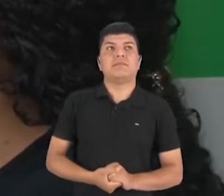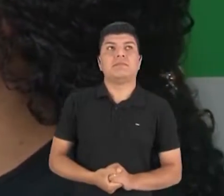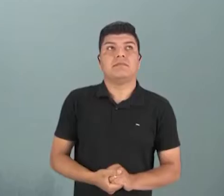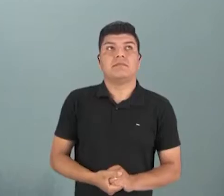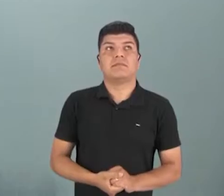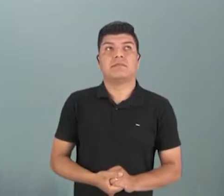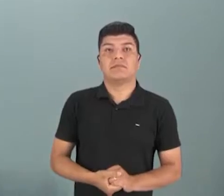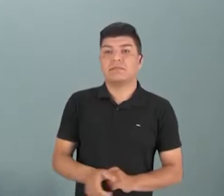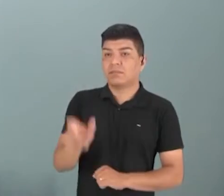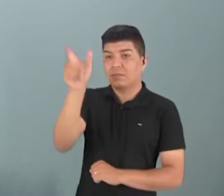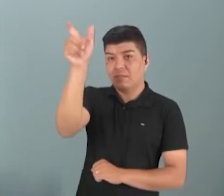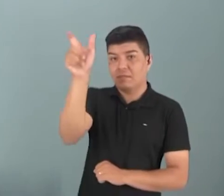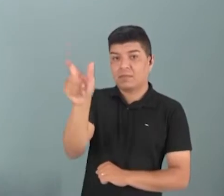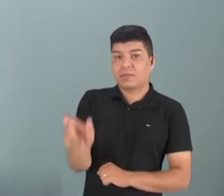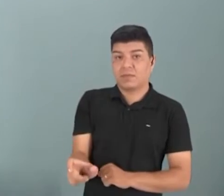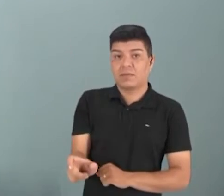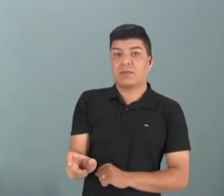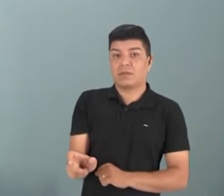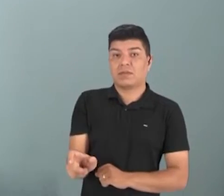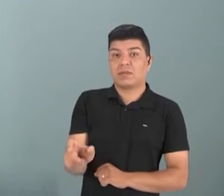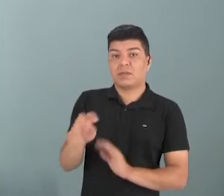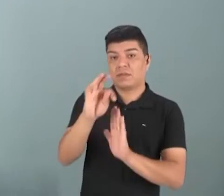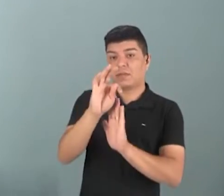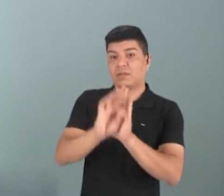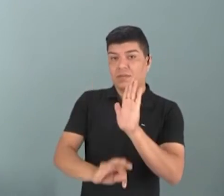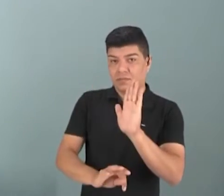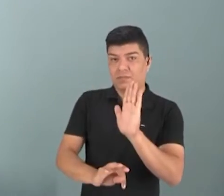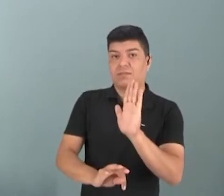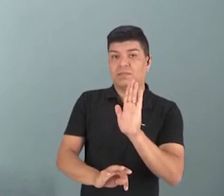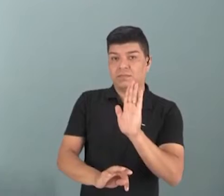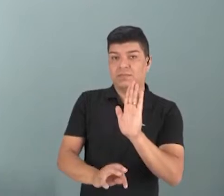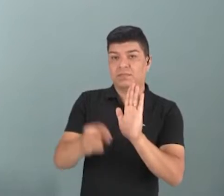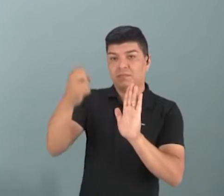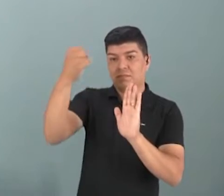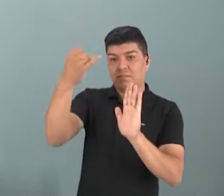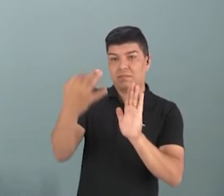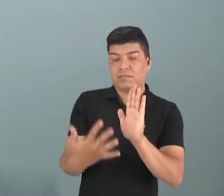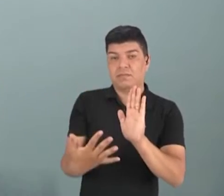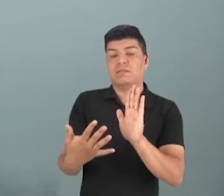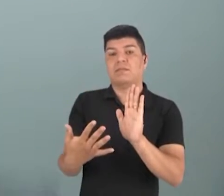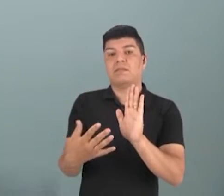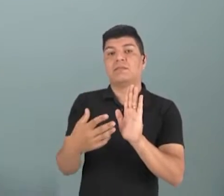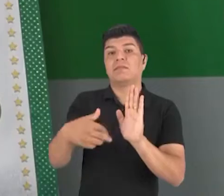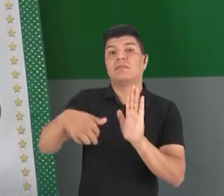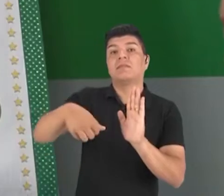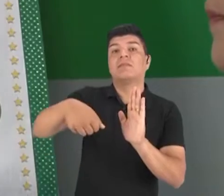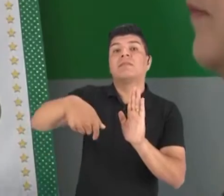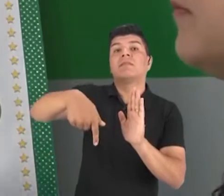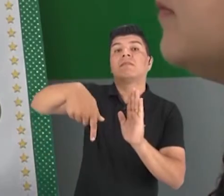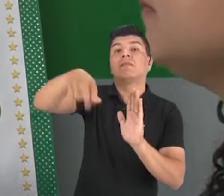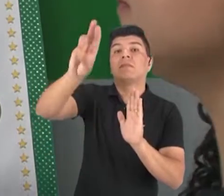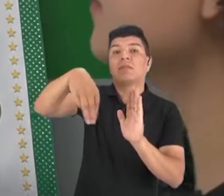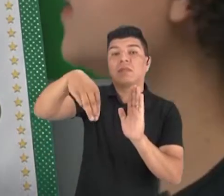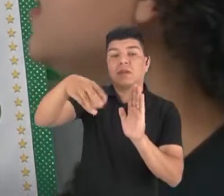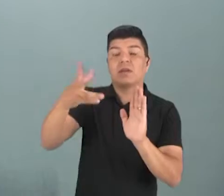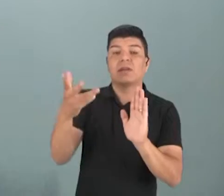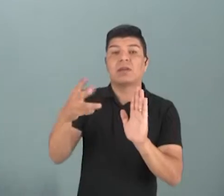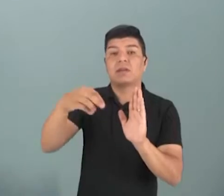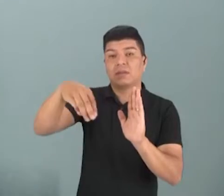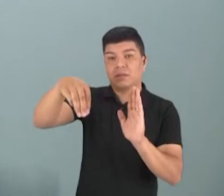quem é a personagem do texto texto vai falar sobre a Mariana